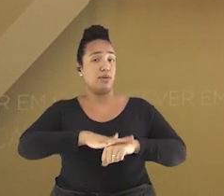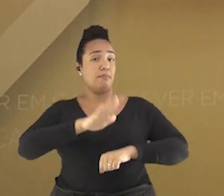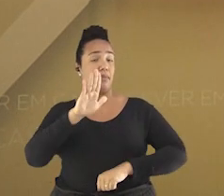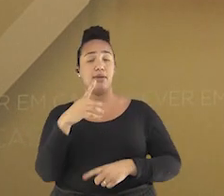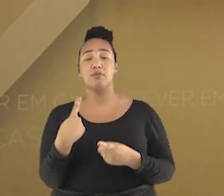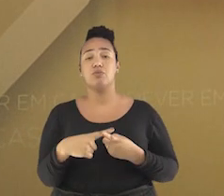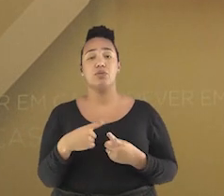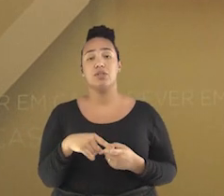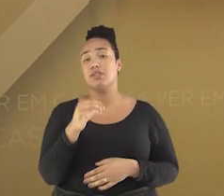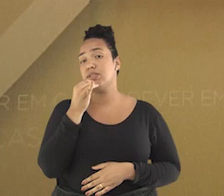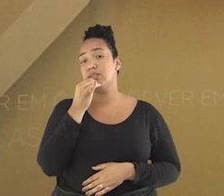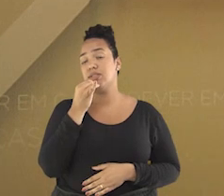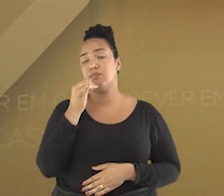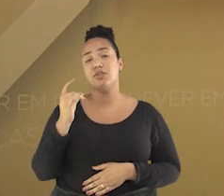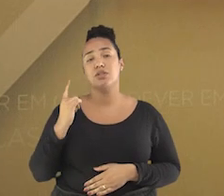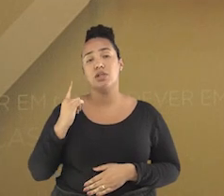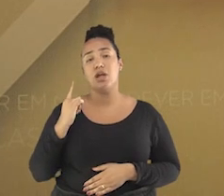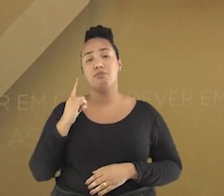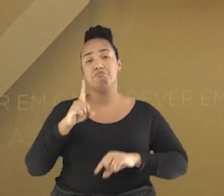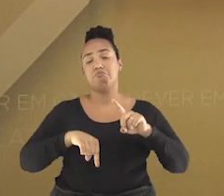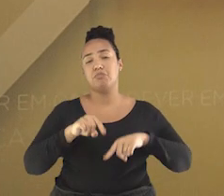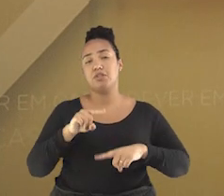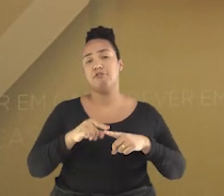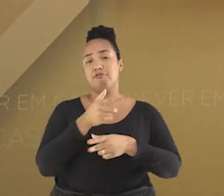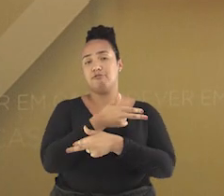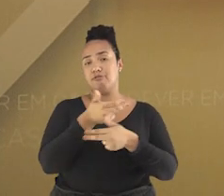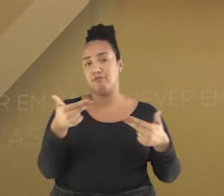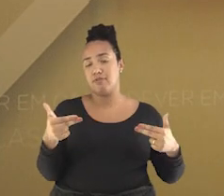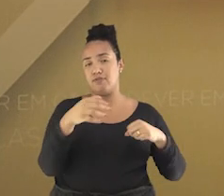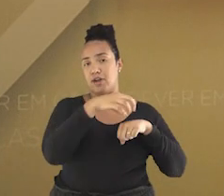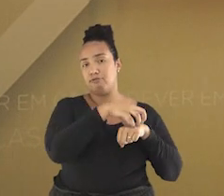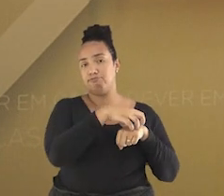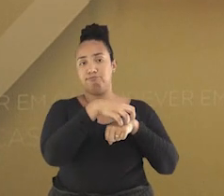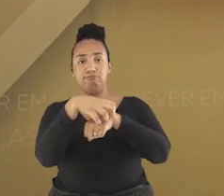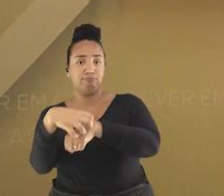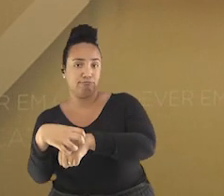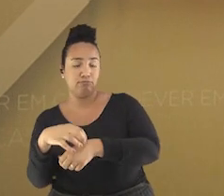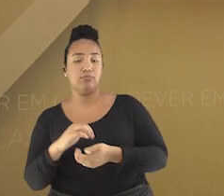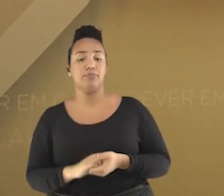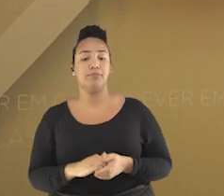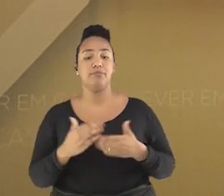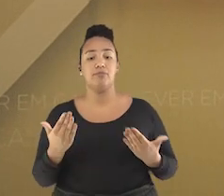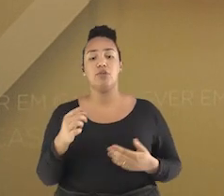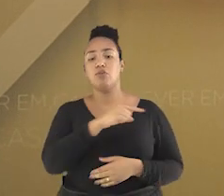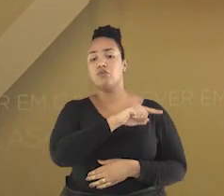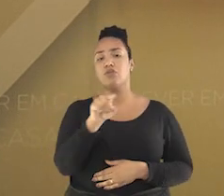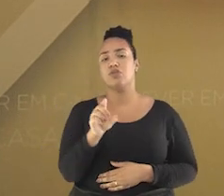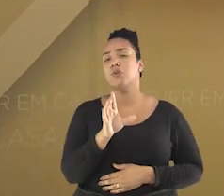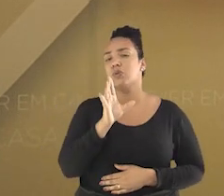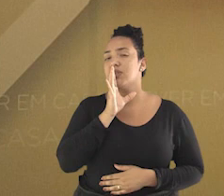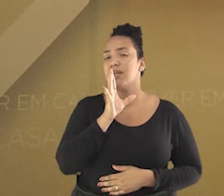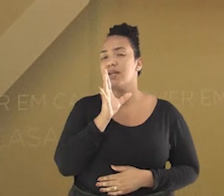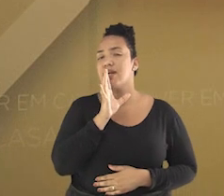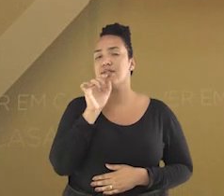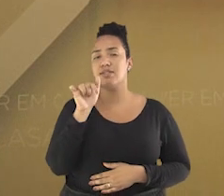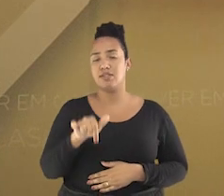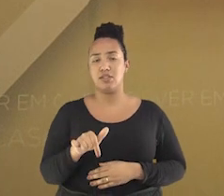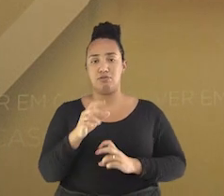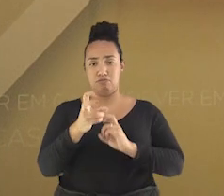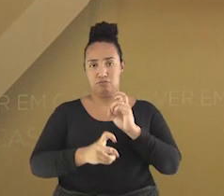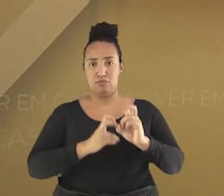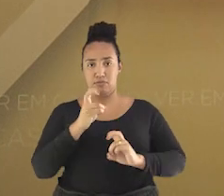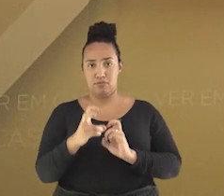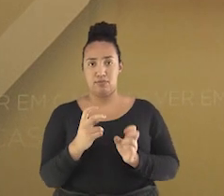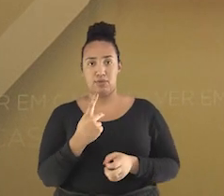utilizado para transportar alguns tipos de mercadorias. Inclusive, você conhece a estação